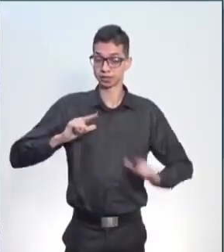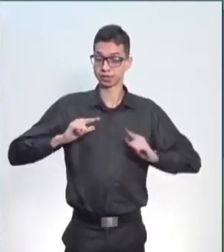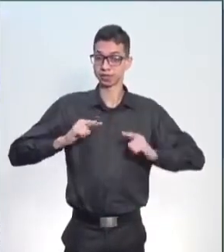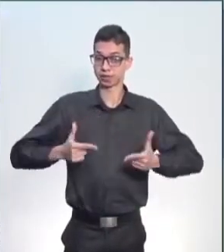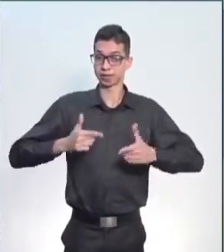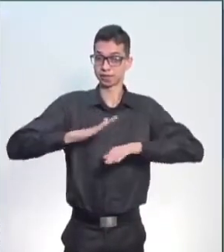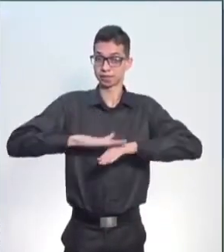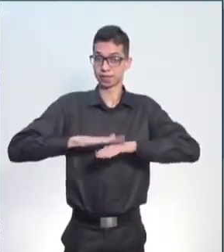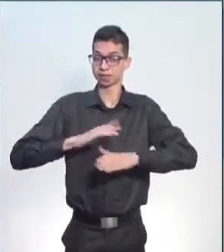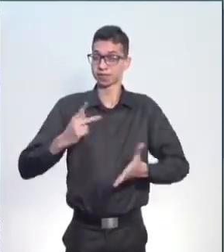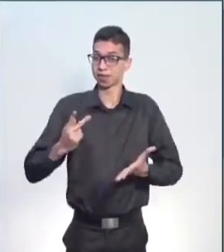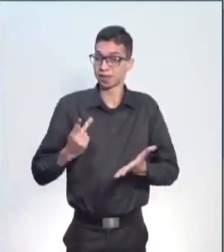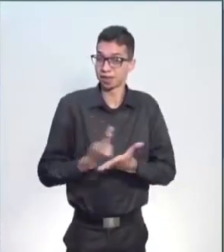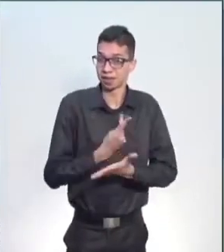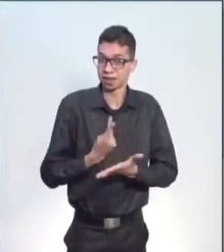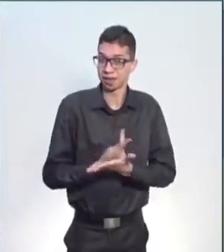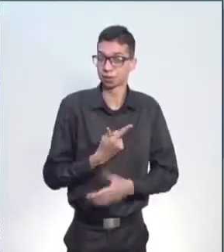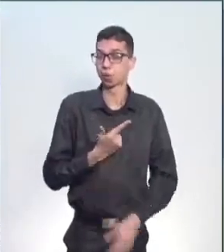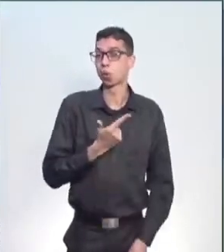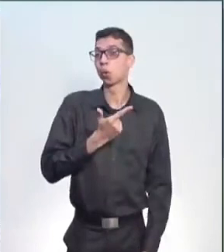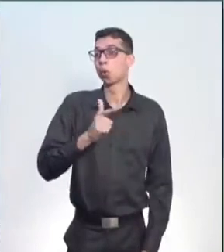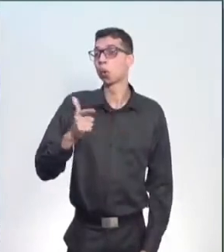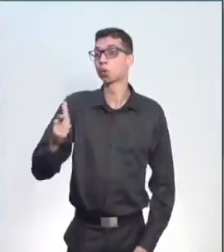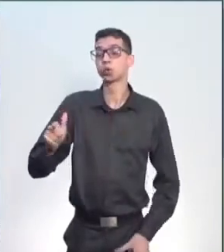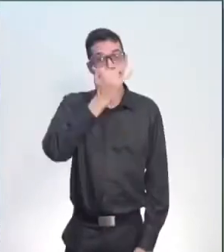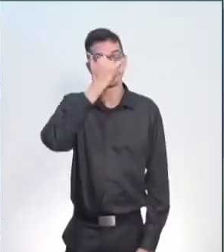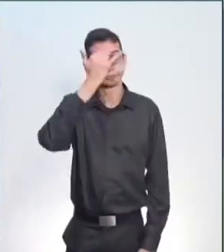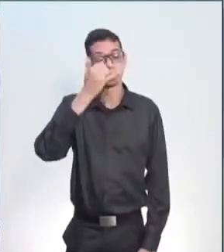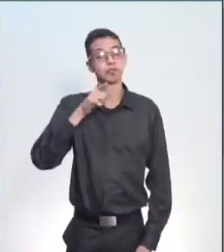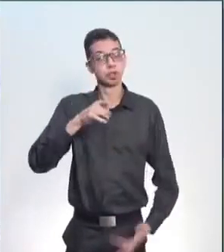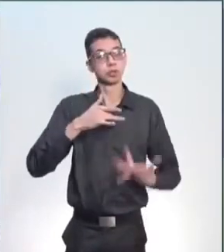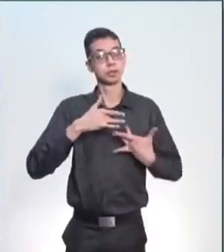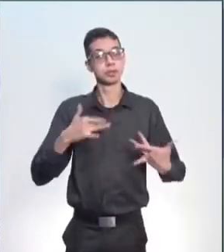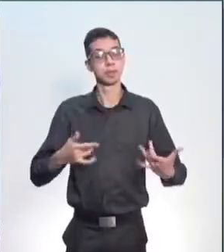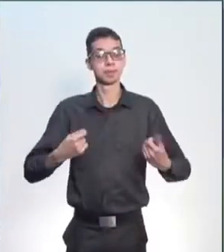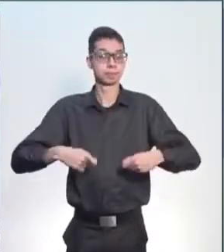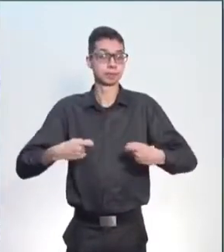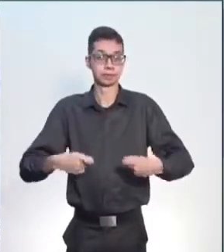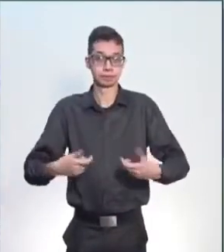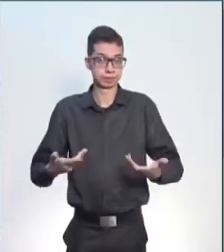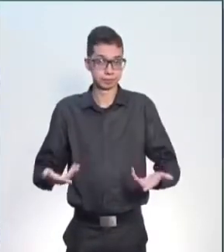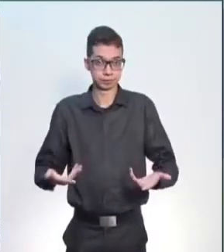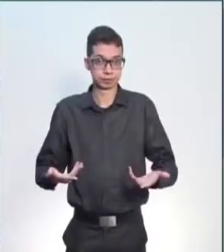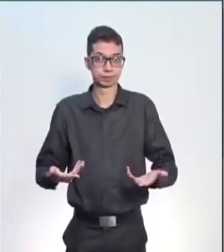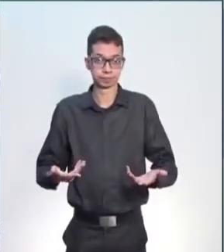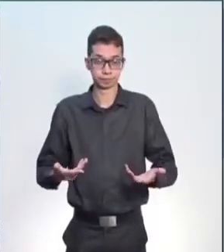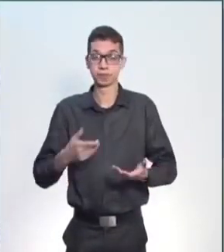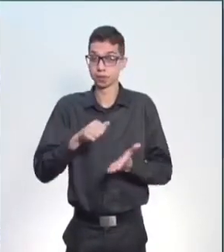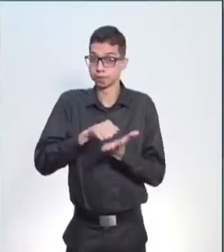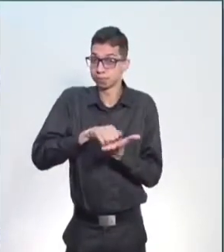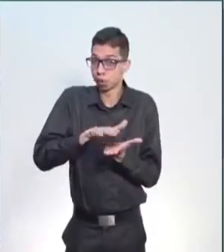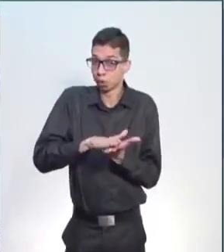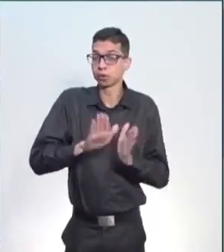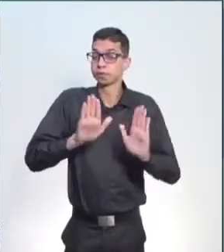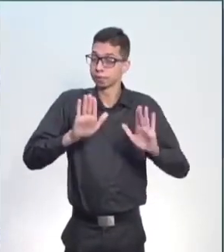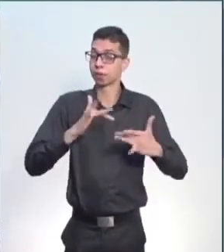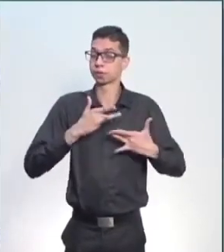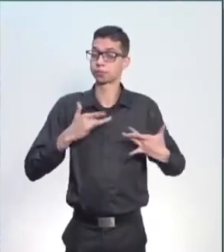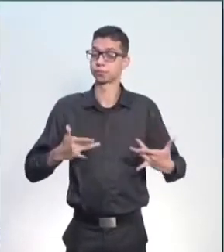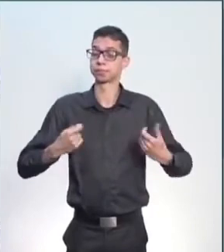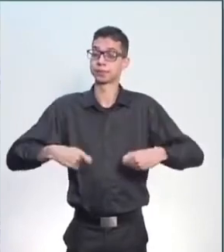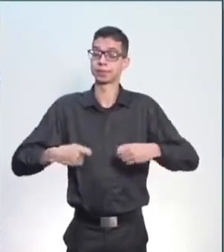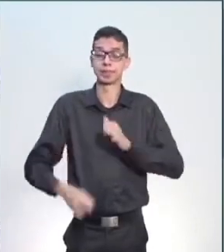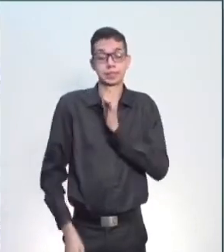ser solidário, ainda que para isso você tenha que fazer um teste de banho, que ser multado. A ideia é que a ideia